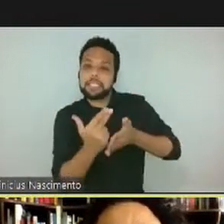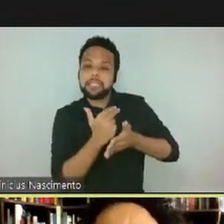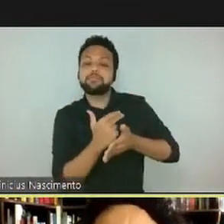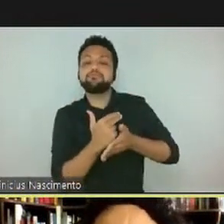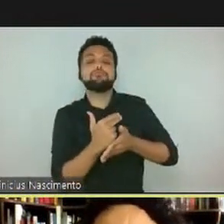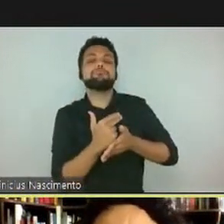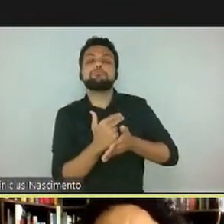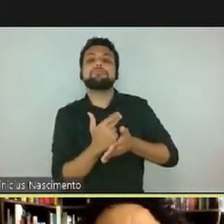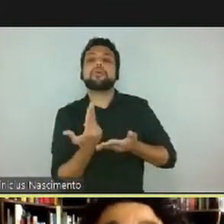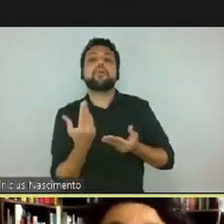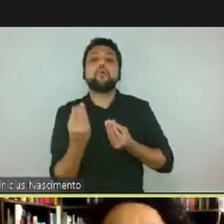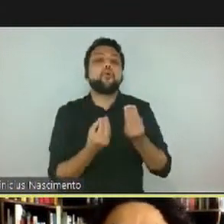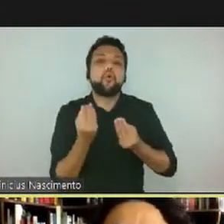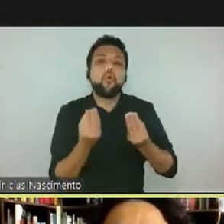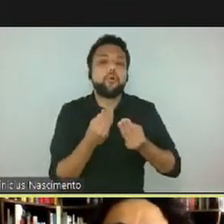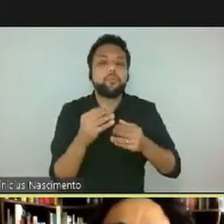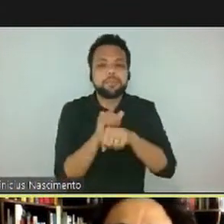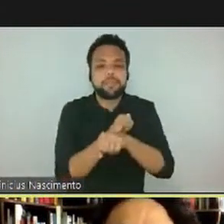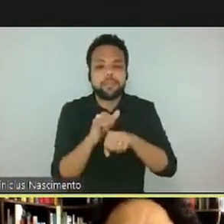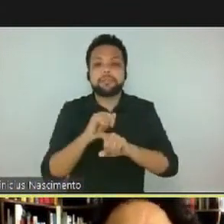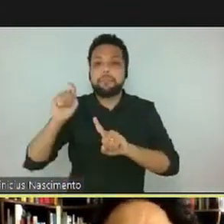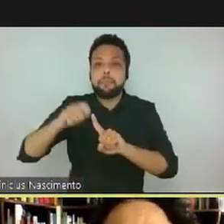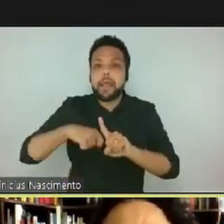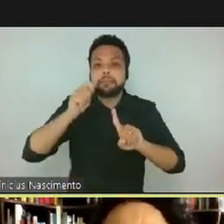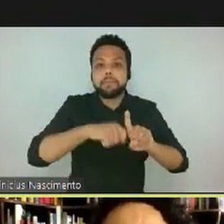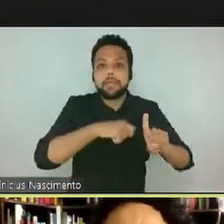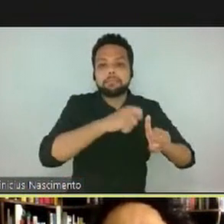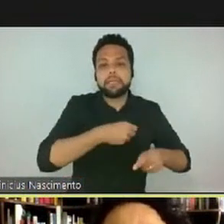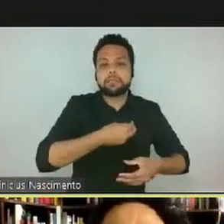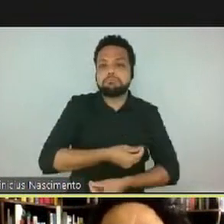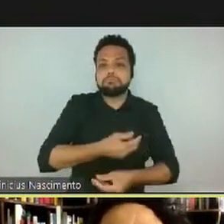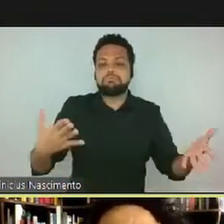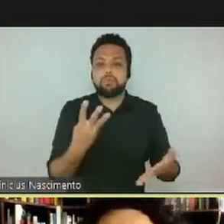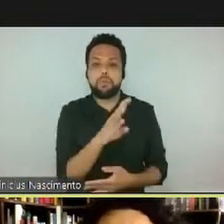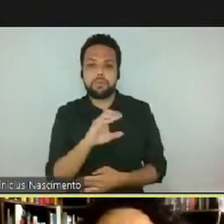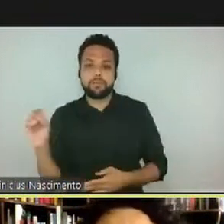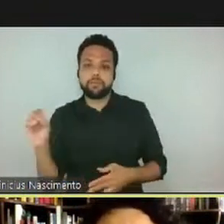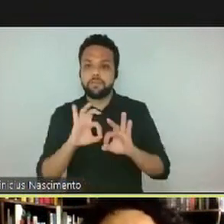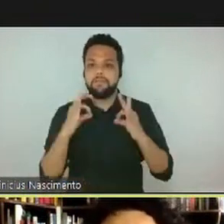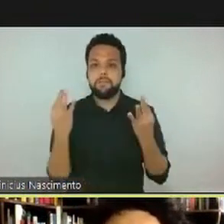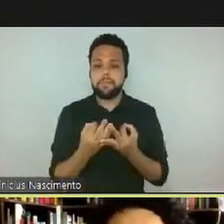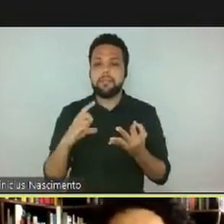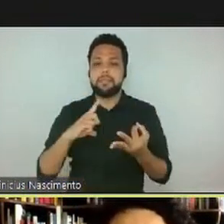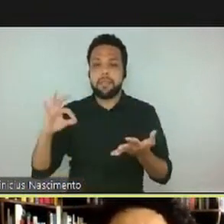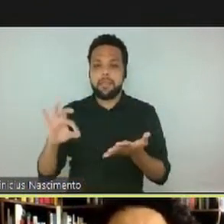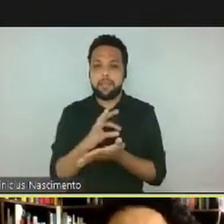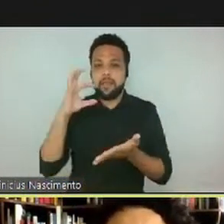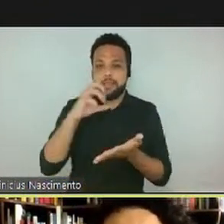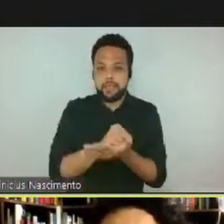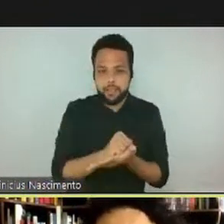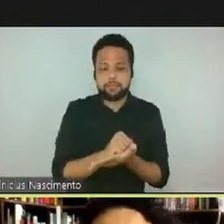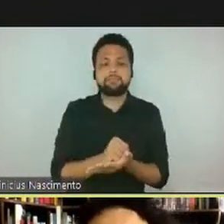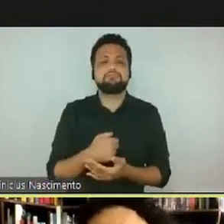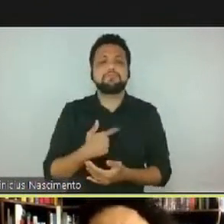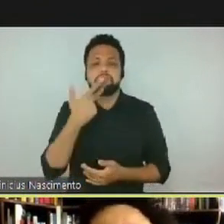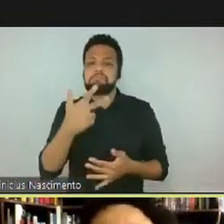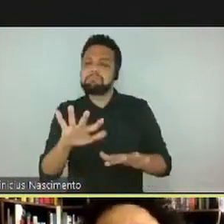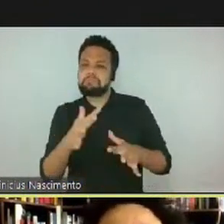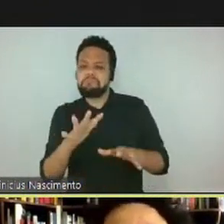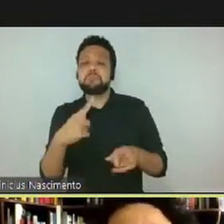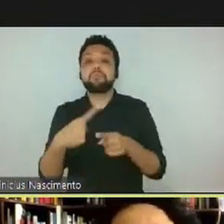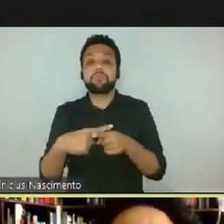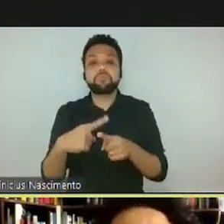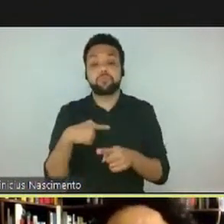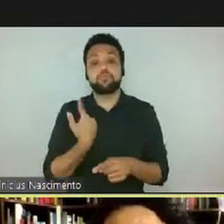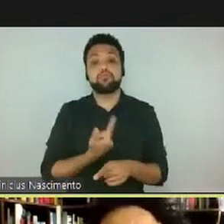todo mês, pelo menos para 400 famílias cadastradas. Quando eu digo pelo menos, é porque a gente